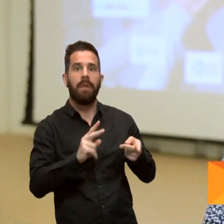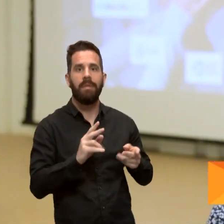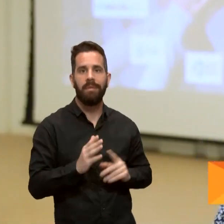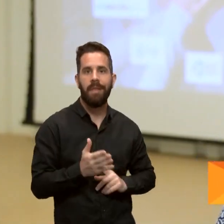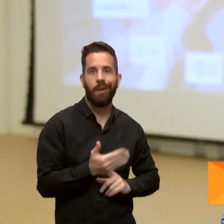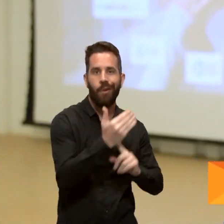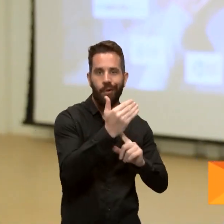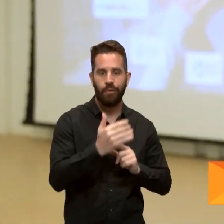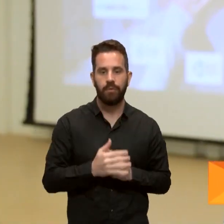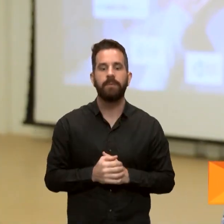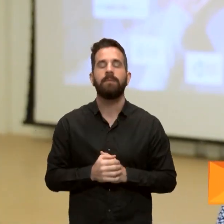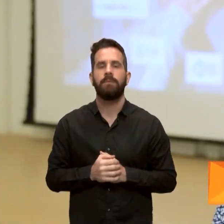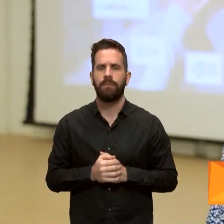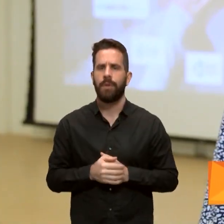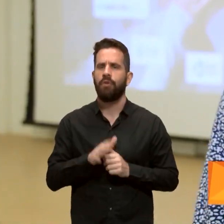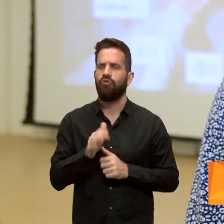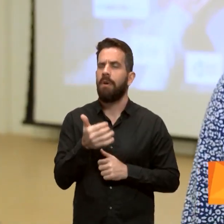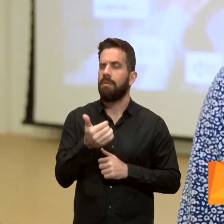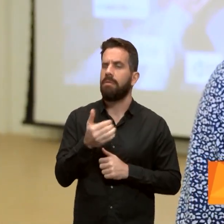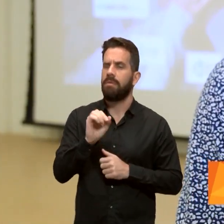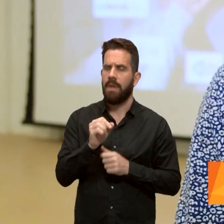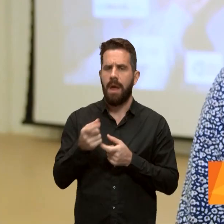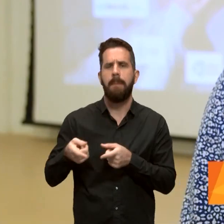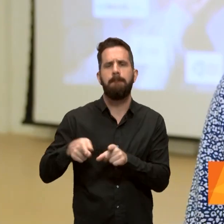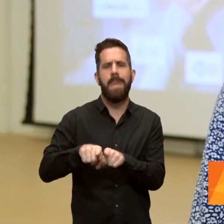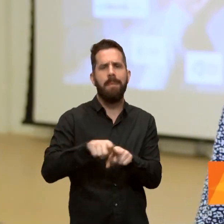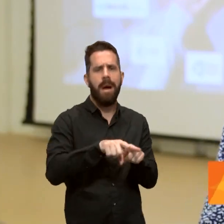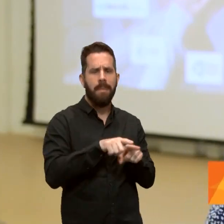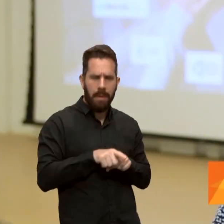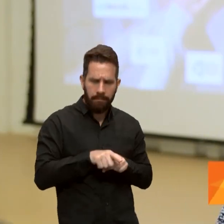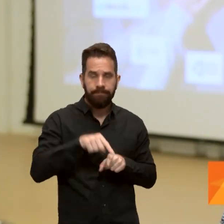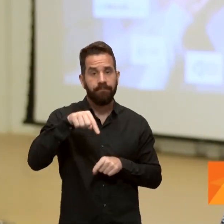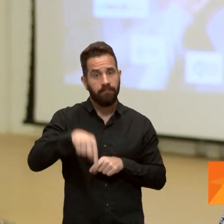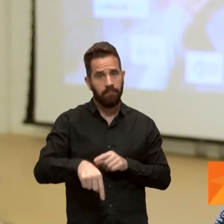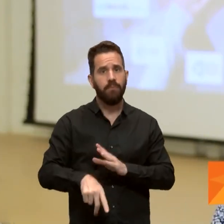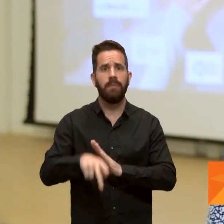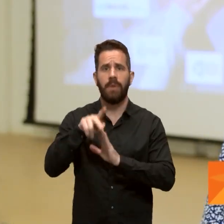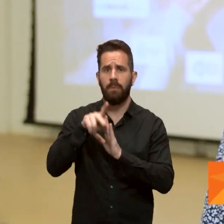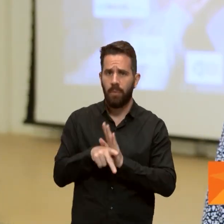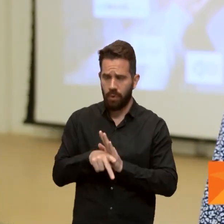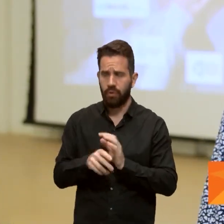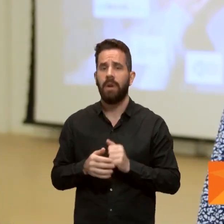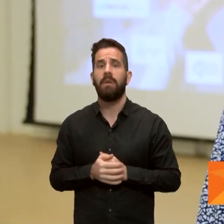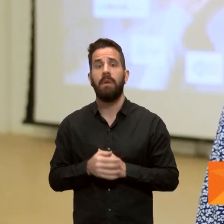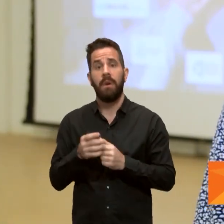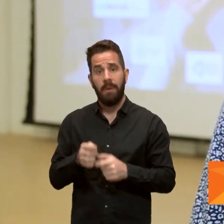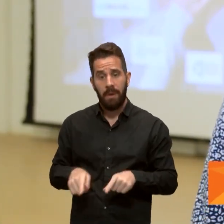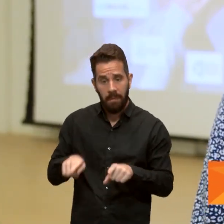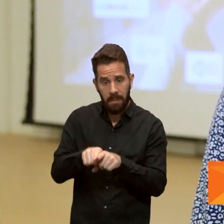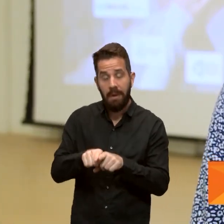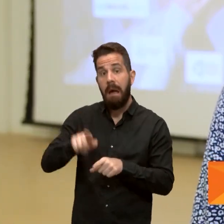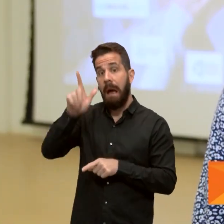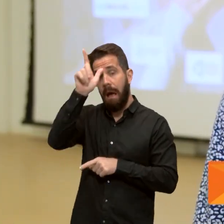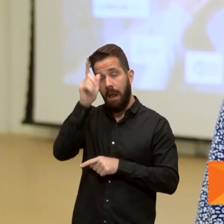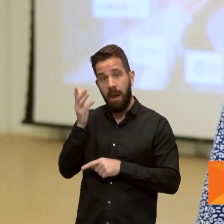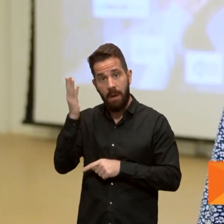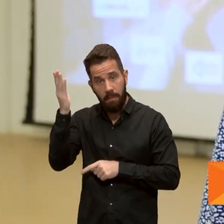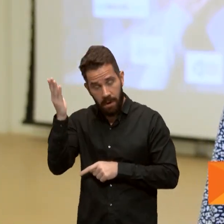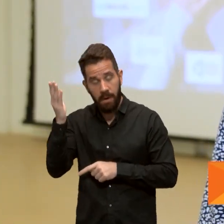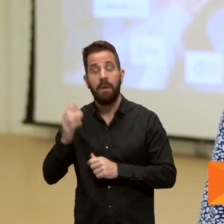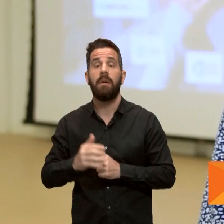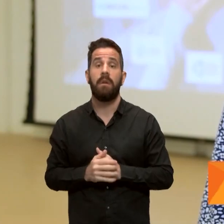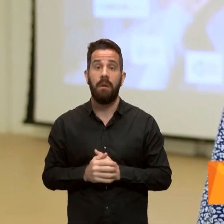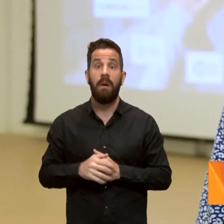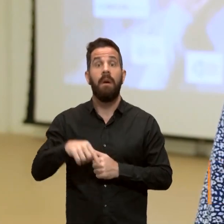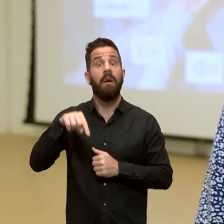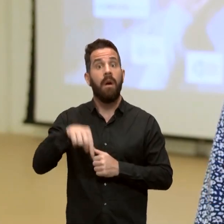de 10 parceiros envolvidos nesse projeto. É uma parceria com a Alemanha. E hoje nós